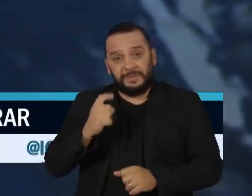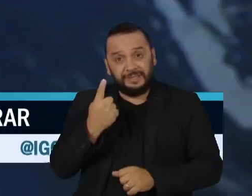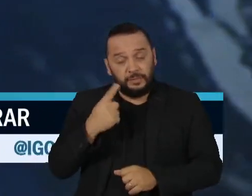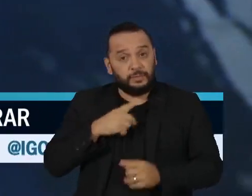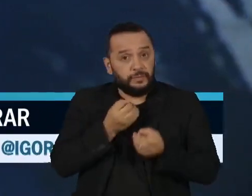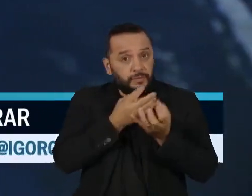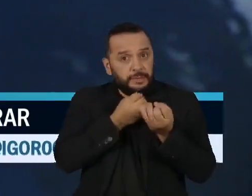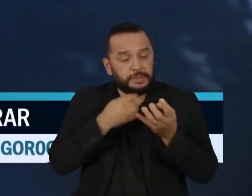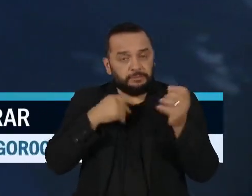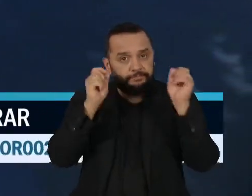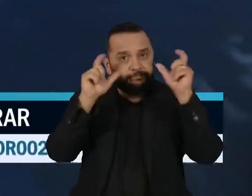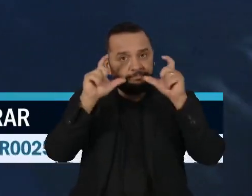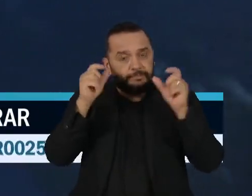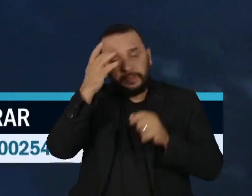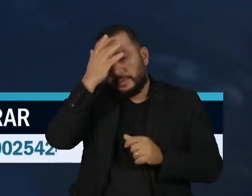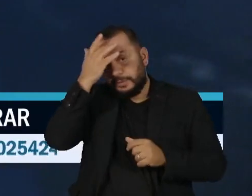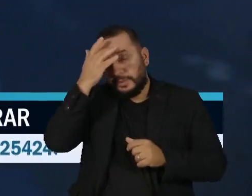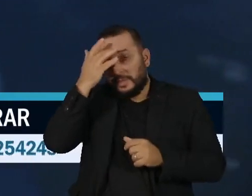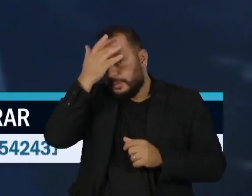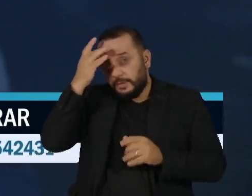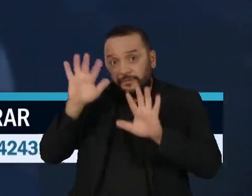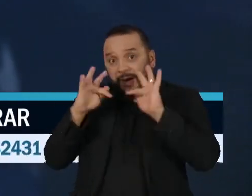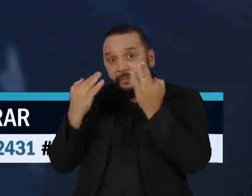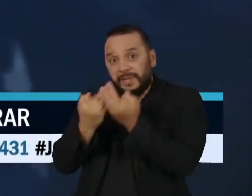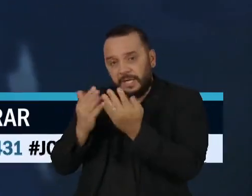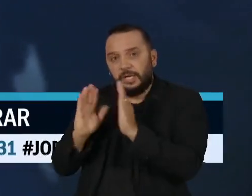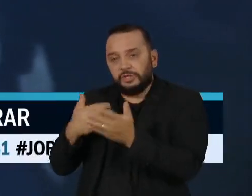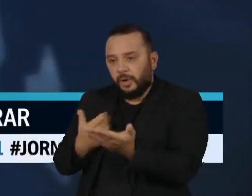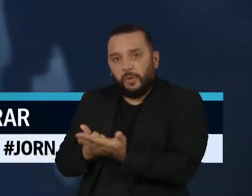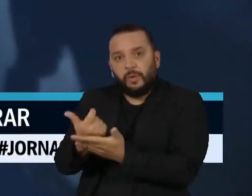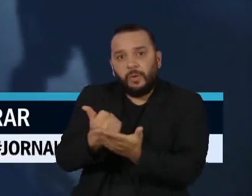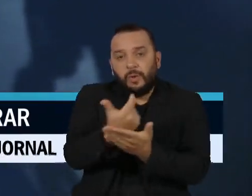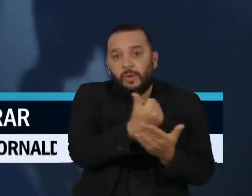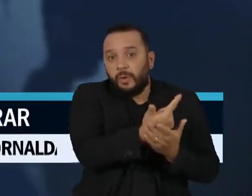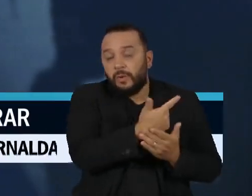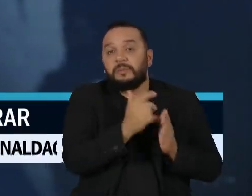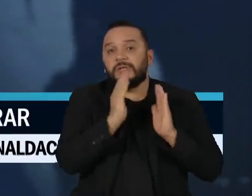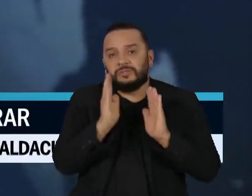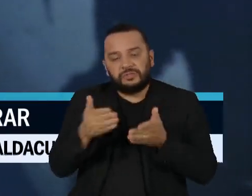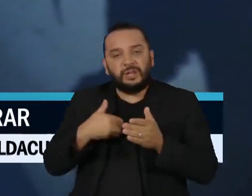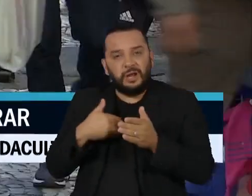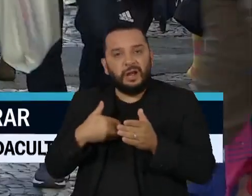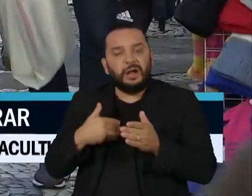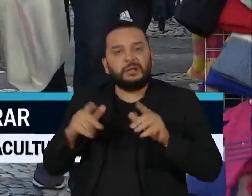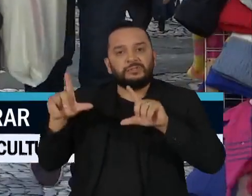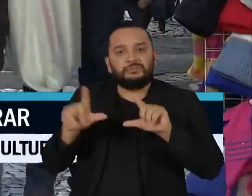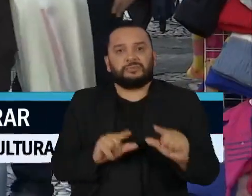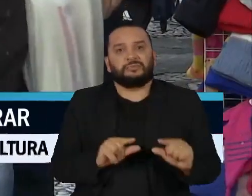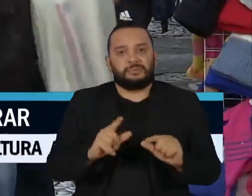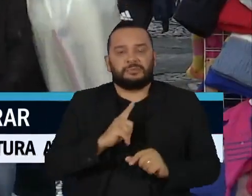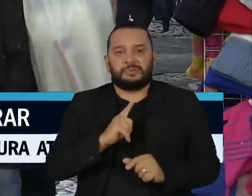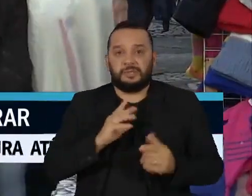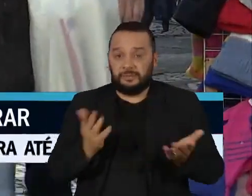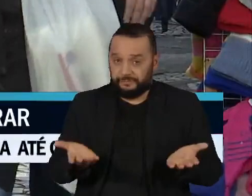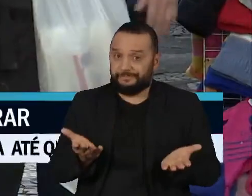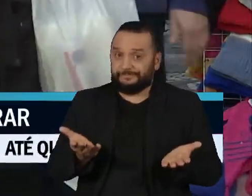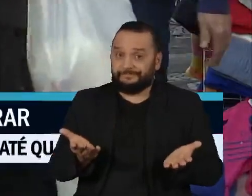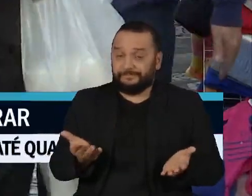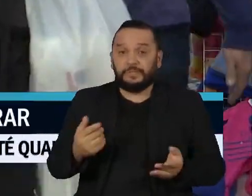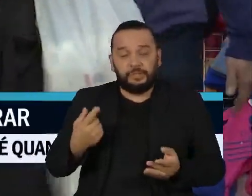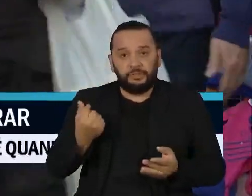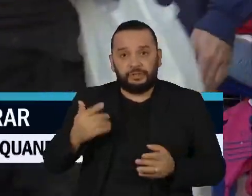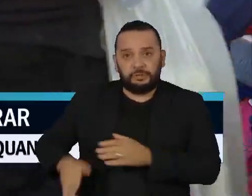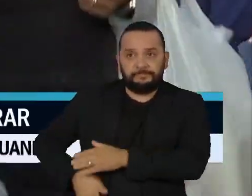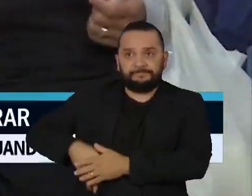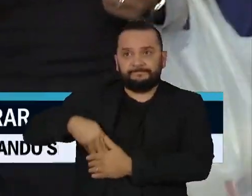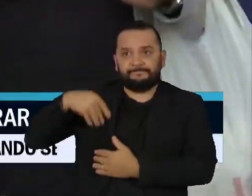O consumo das famílias, considerado um dos motores da atividade econômica, andou a passos lentos. Quando o assunto é pôr a mão no bolso